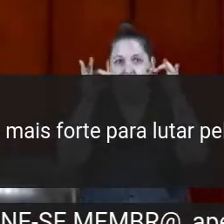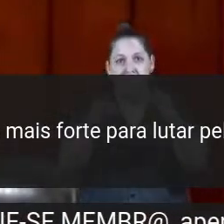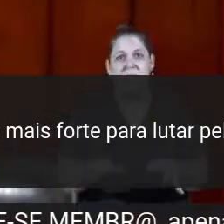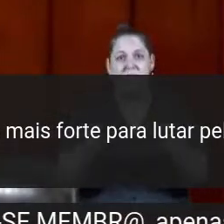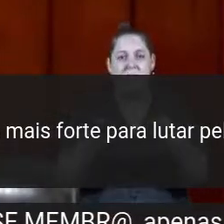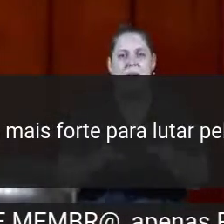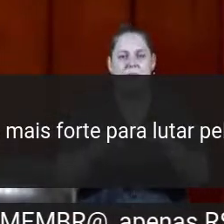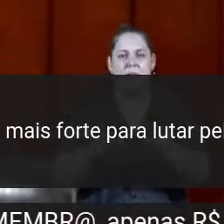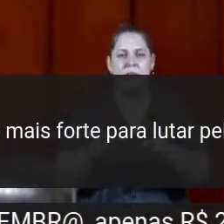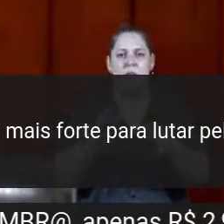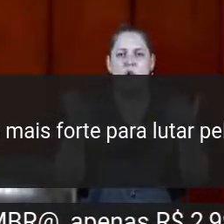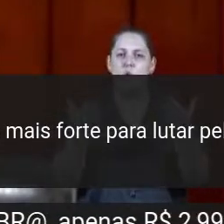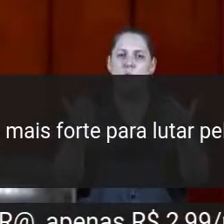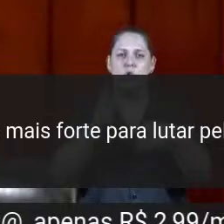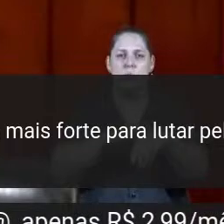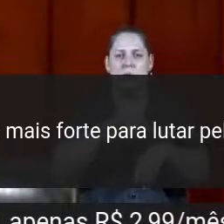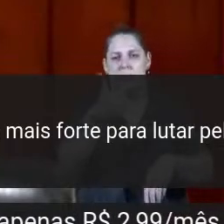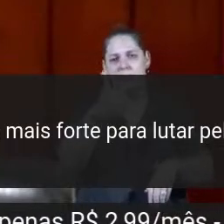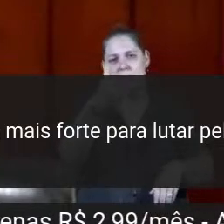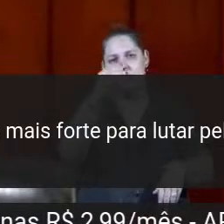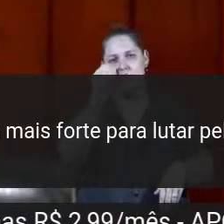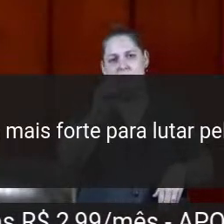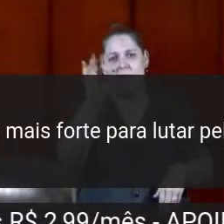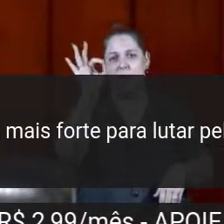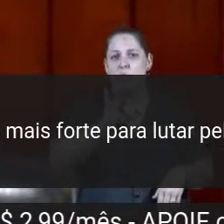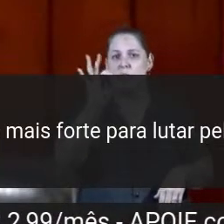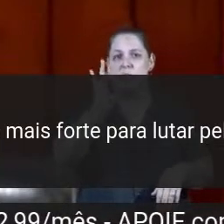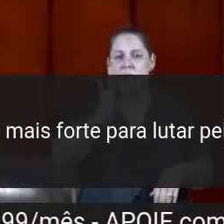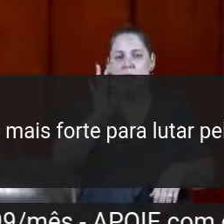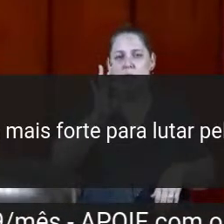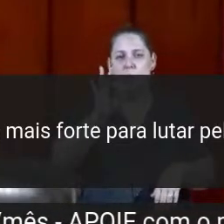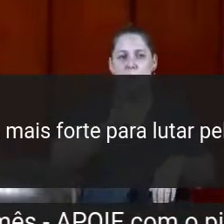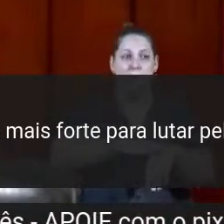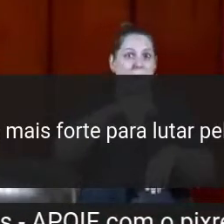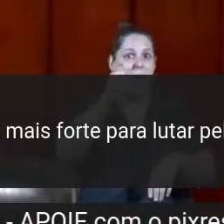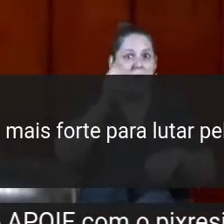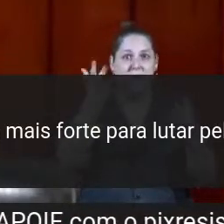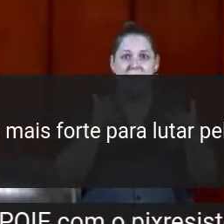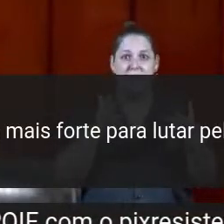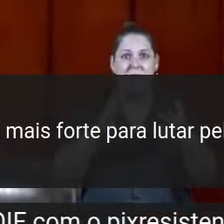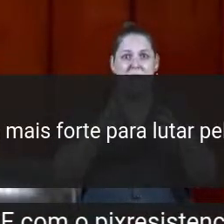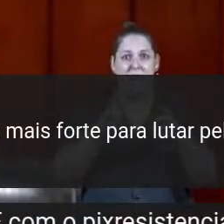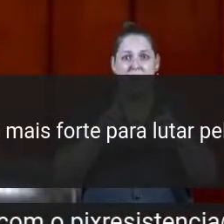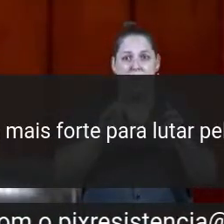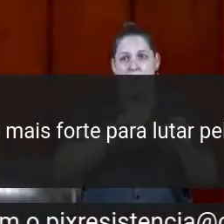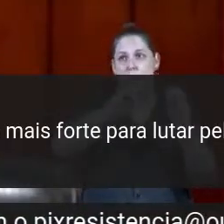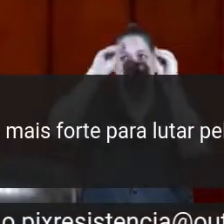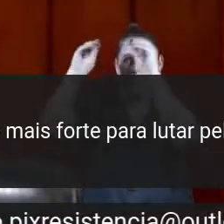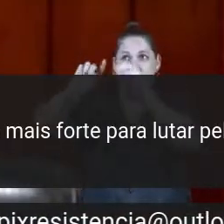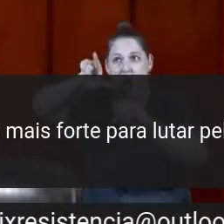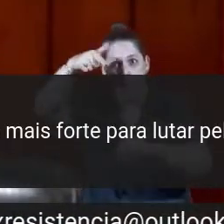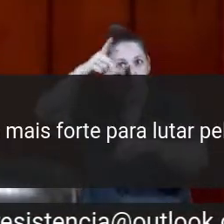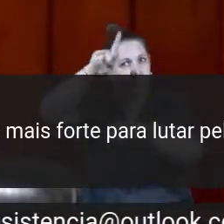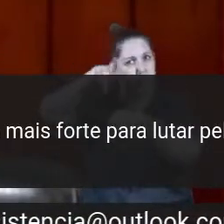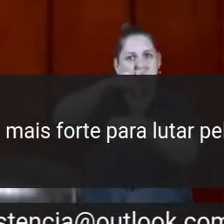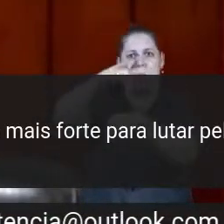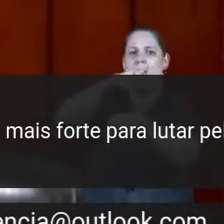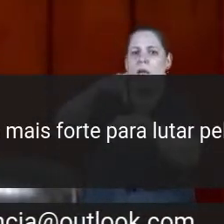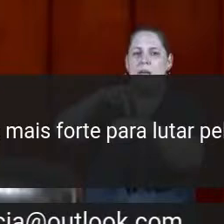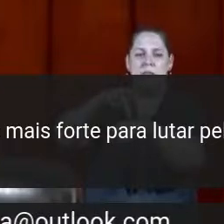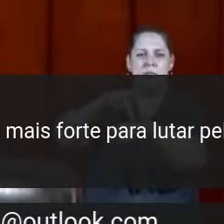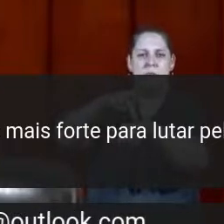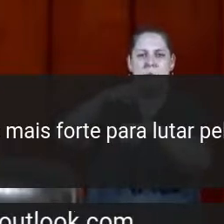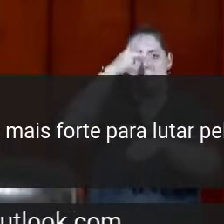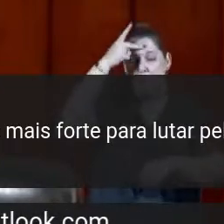de 60% querem ir embora do Brasil, e uma nação onde a juventude não tem perspectiva, é uma